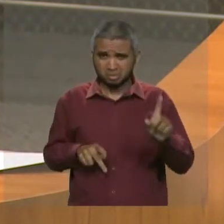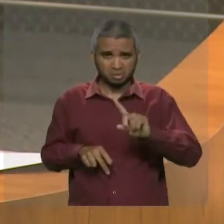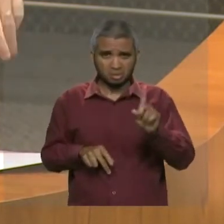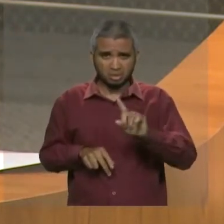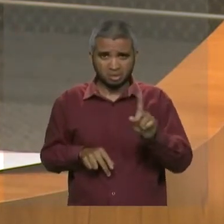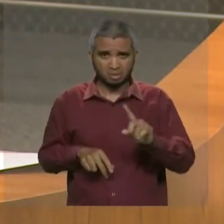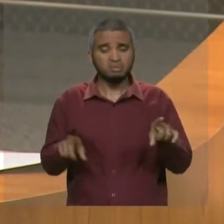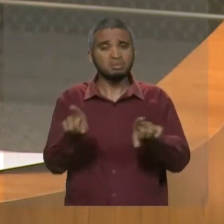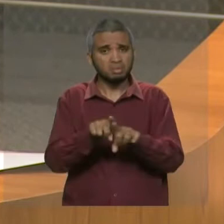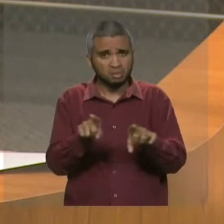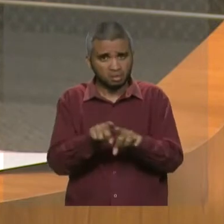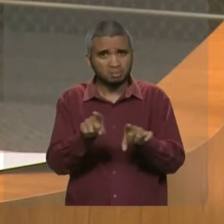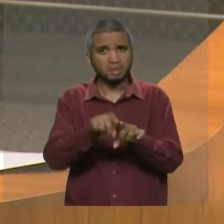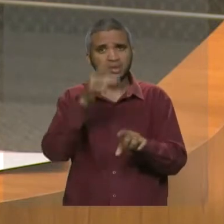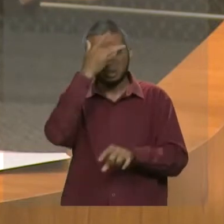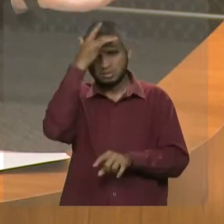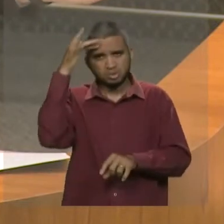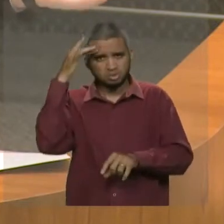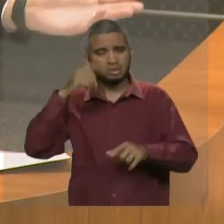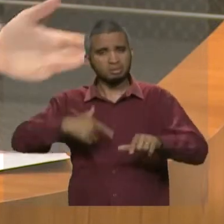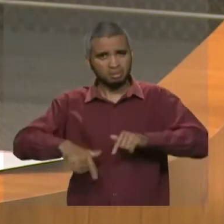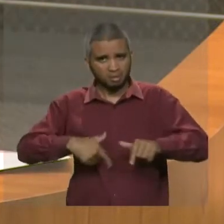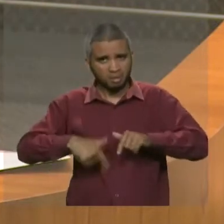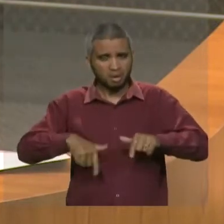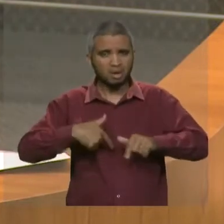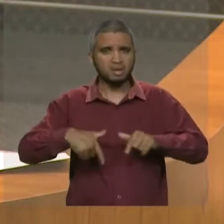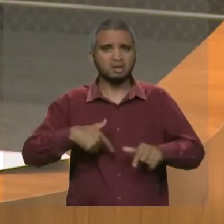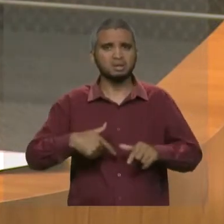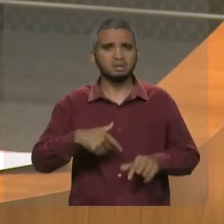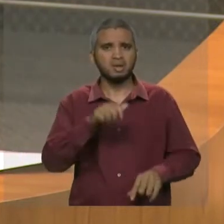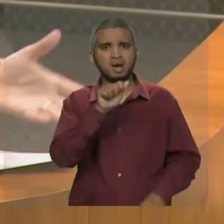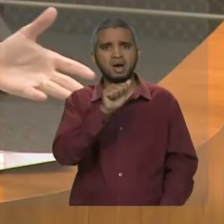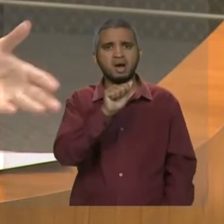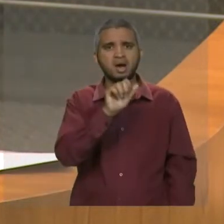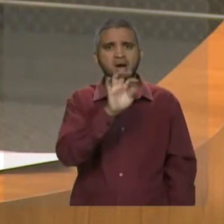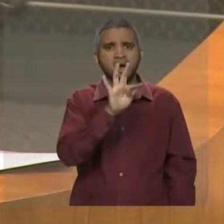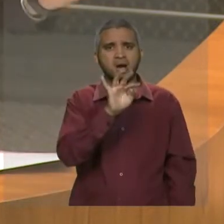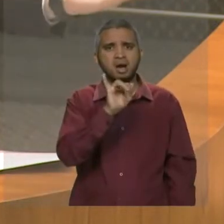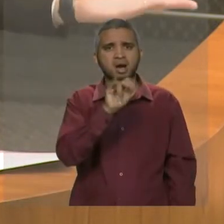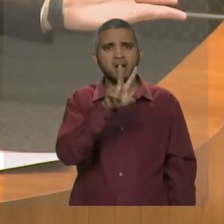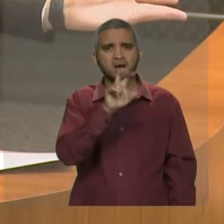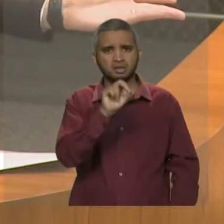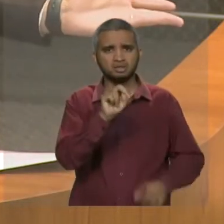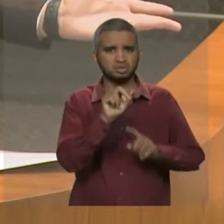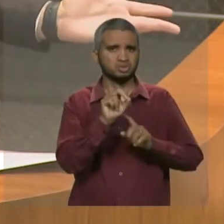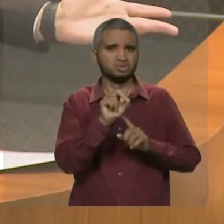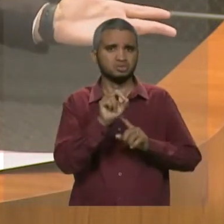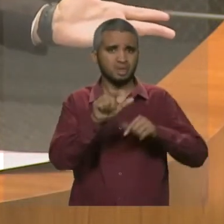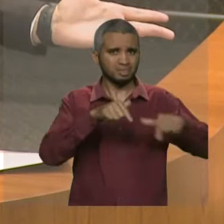inativos, alguns já estão lá há anos, outros já estão até perto de ir embora.